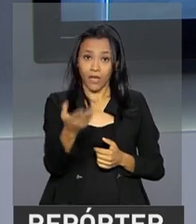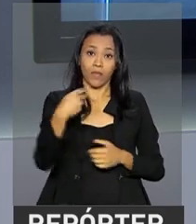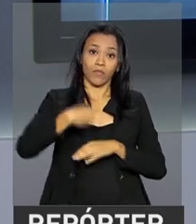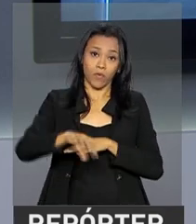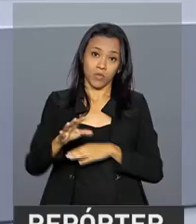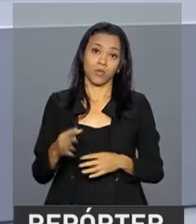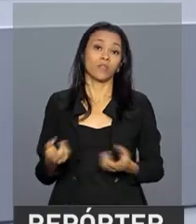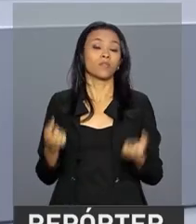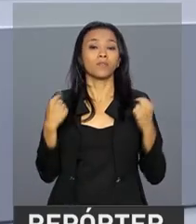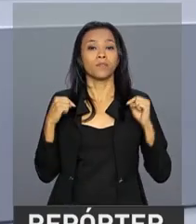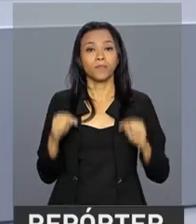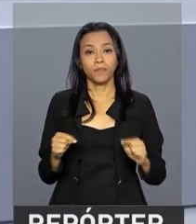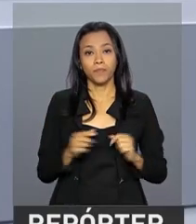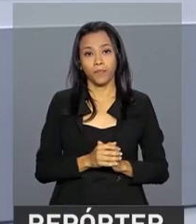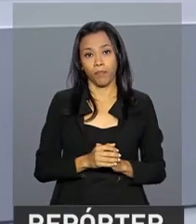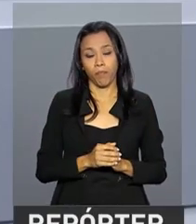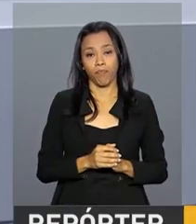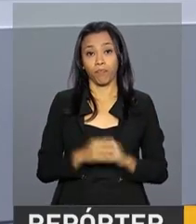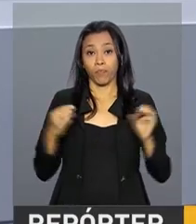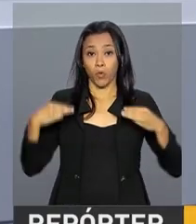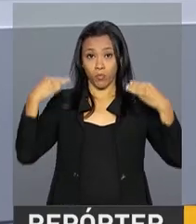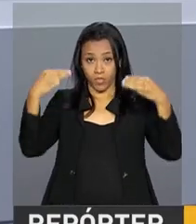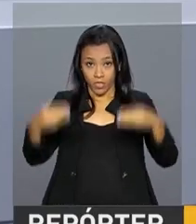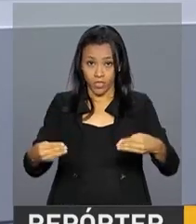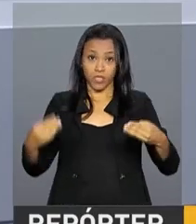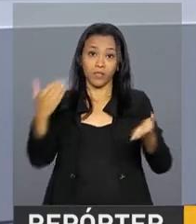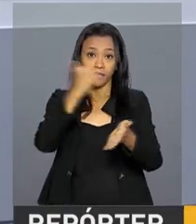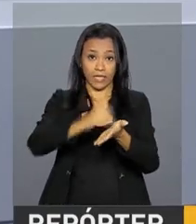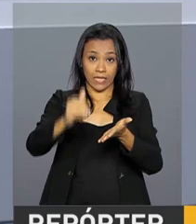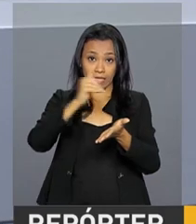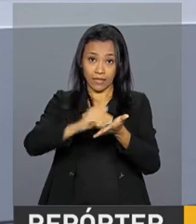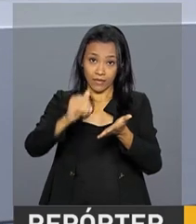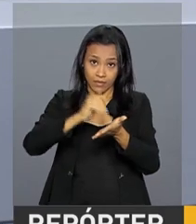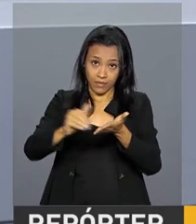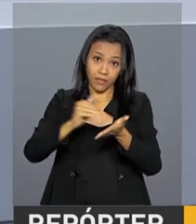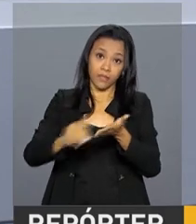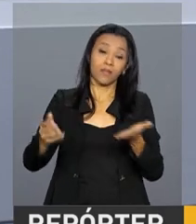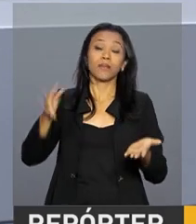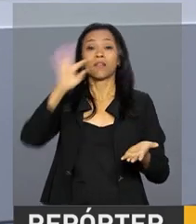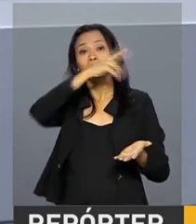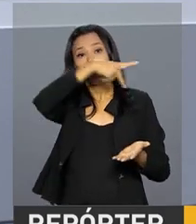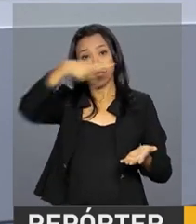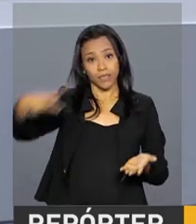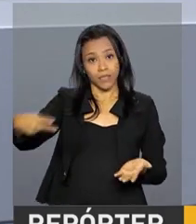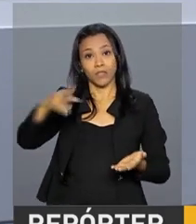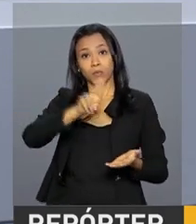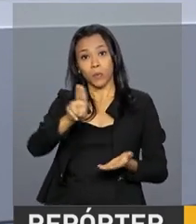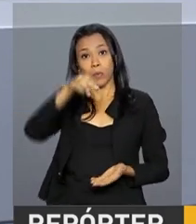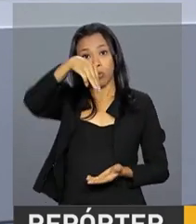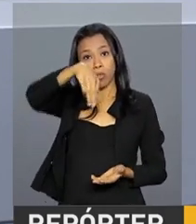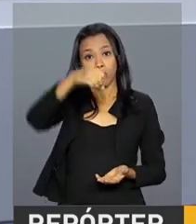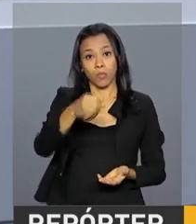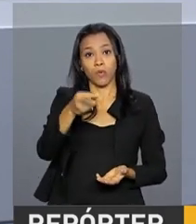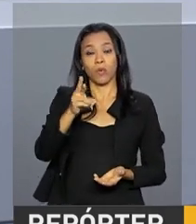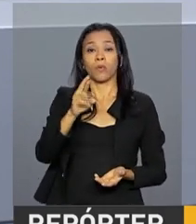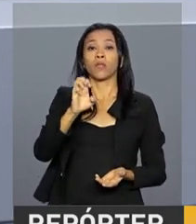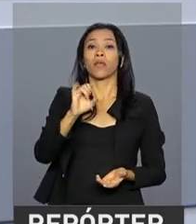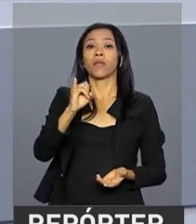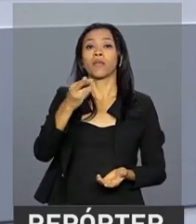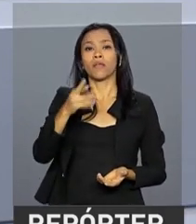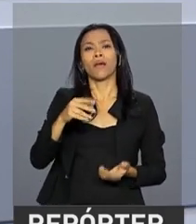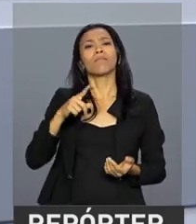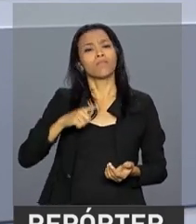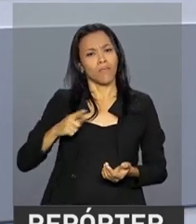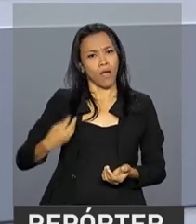informações o ministro chefe da secretaria geral da presidência da república moreira franco está em são paulo ele